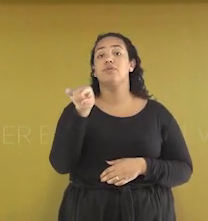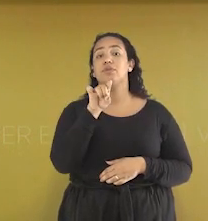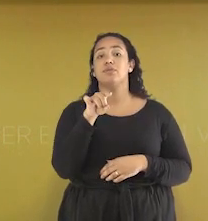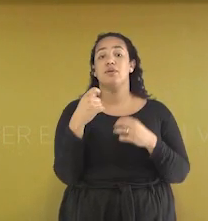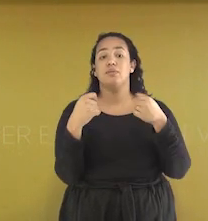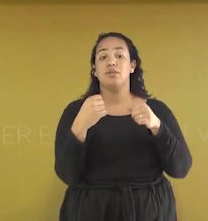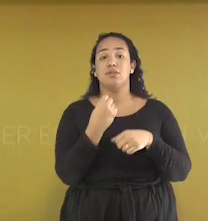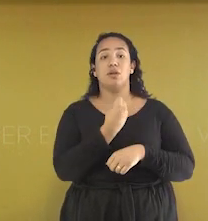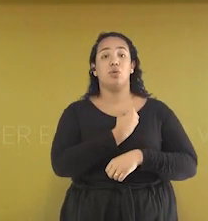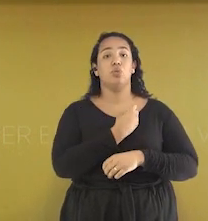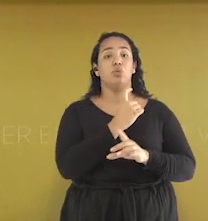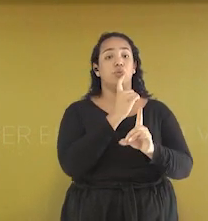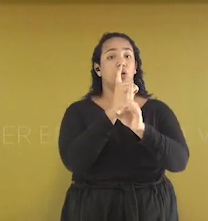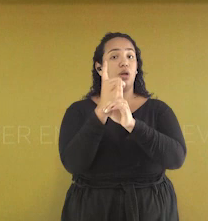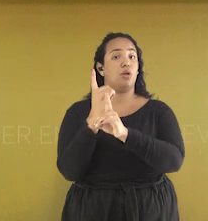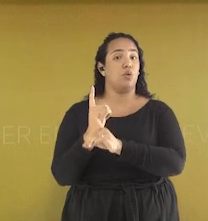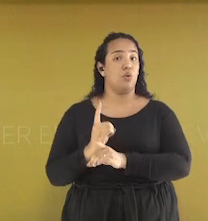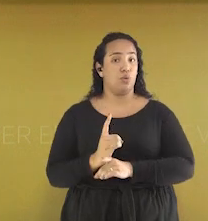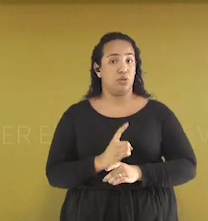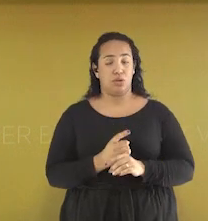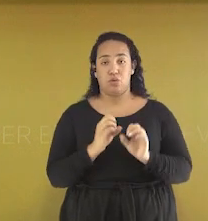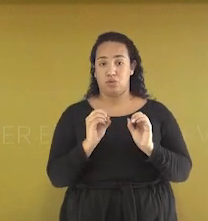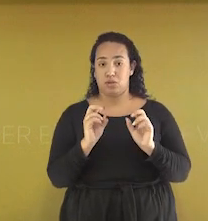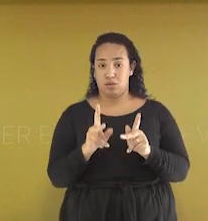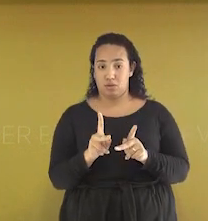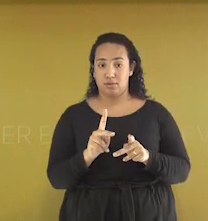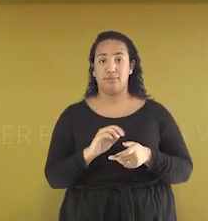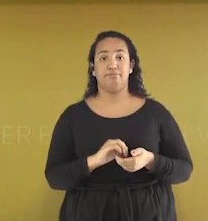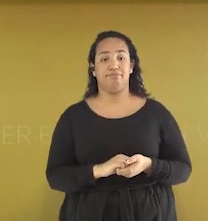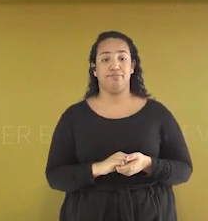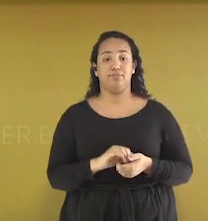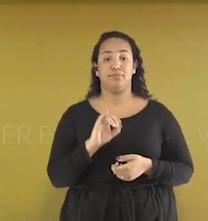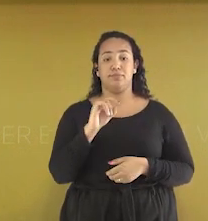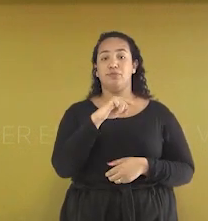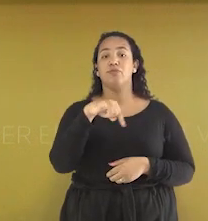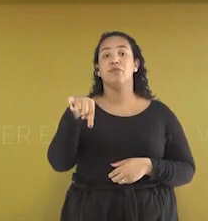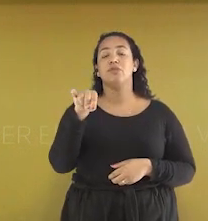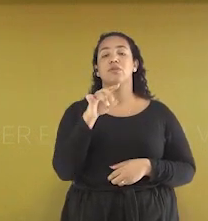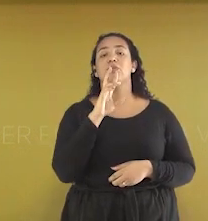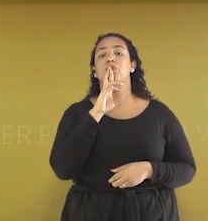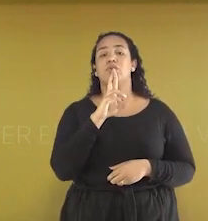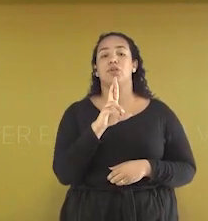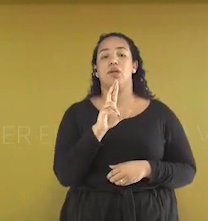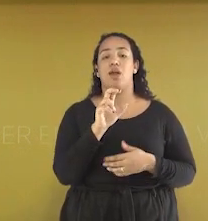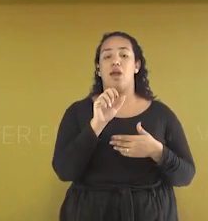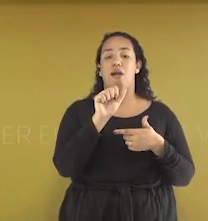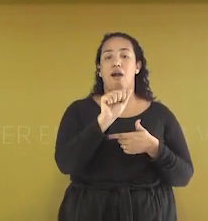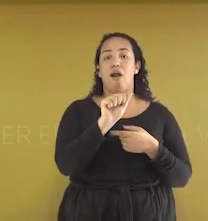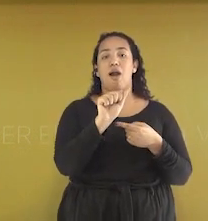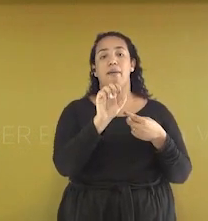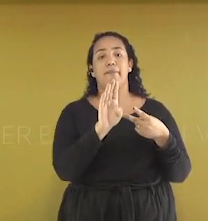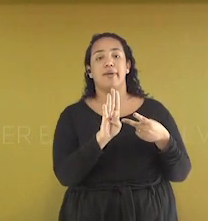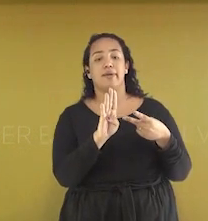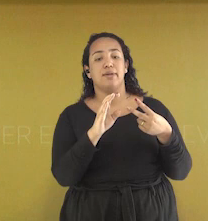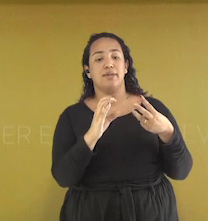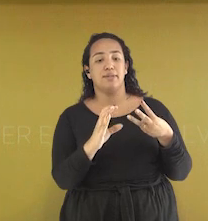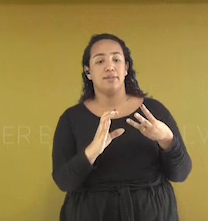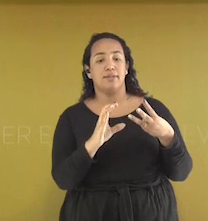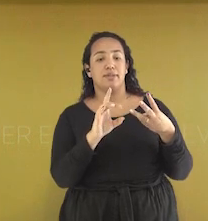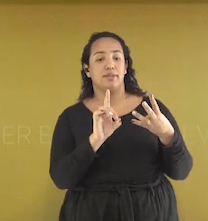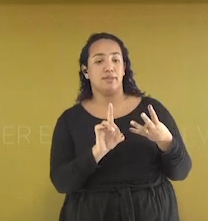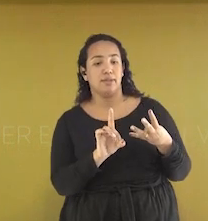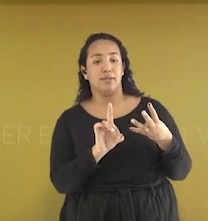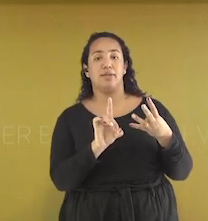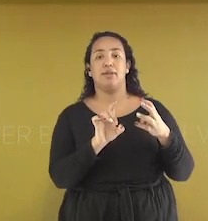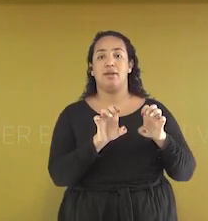número. Aí você vai localizar o número que eu falei. Você vai dizer se é o da letra A,